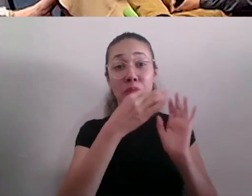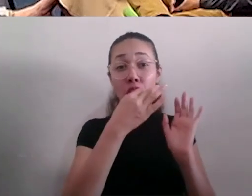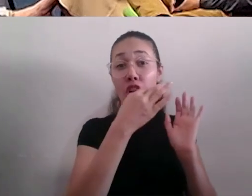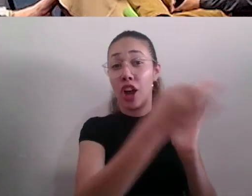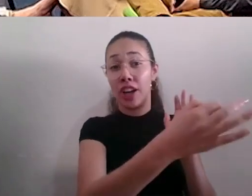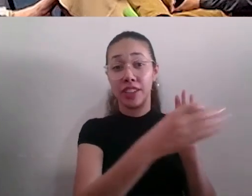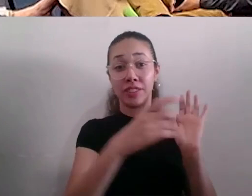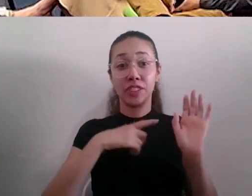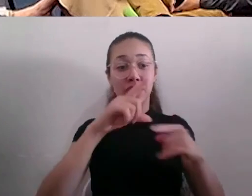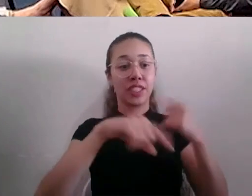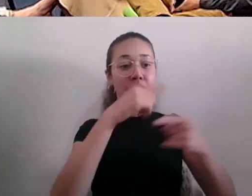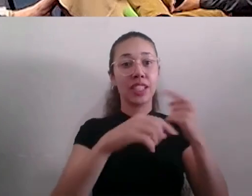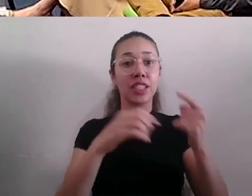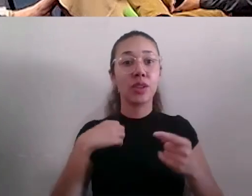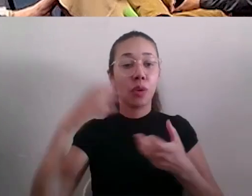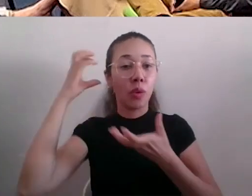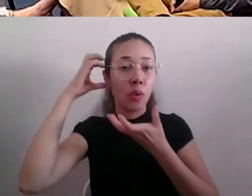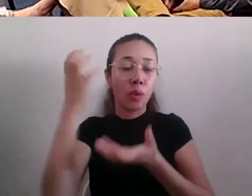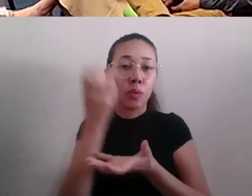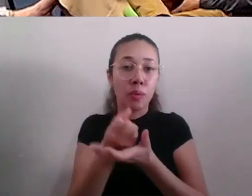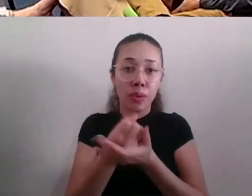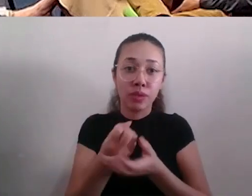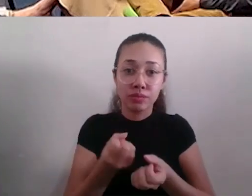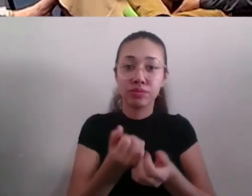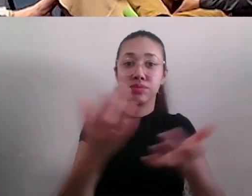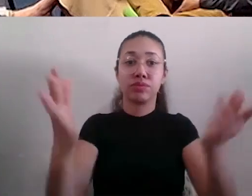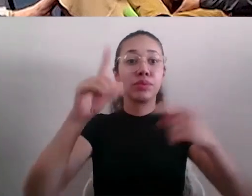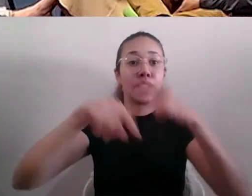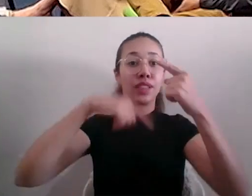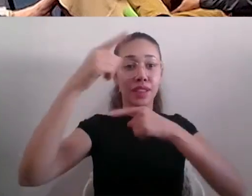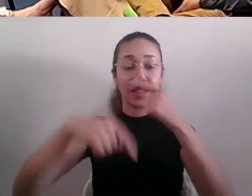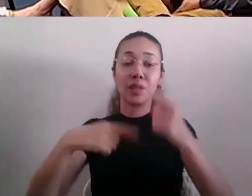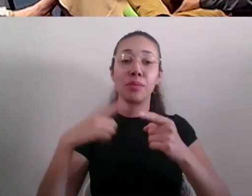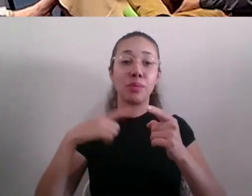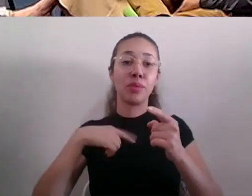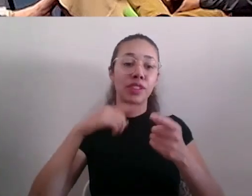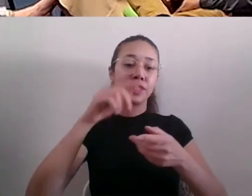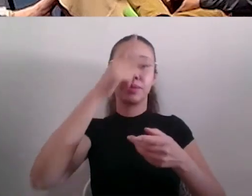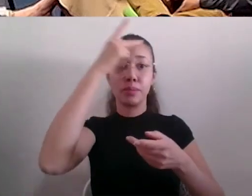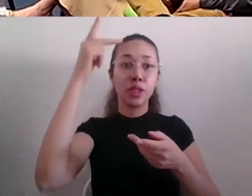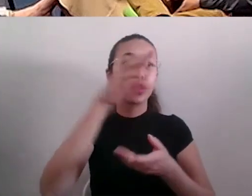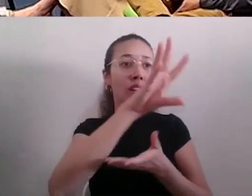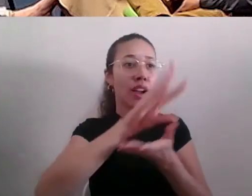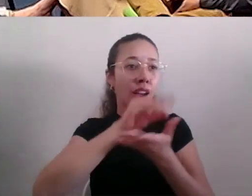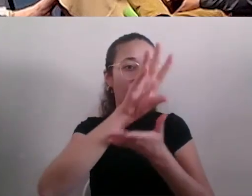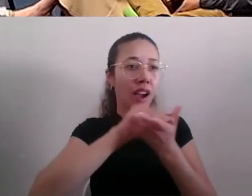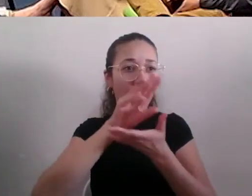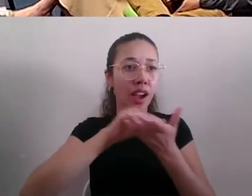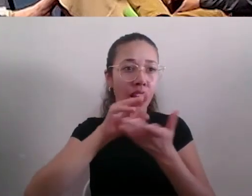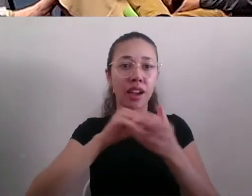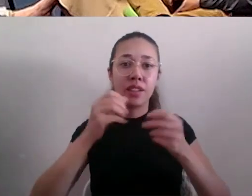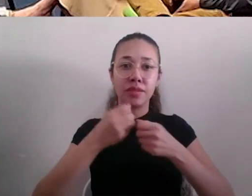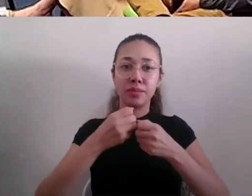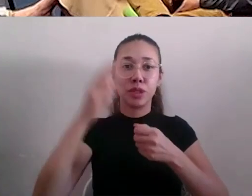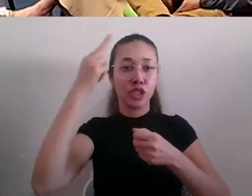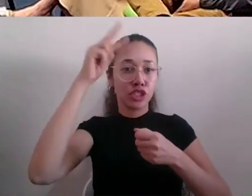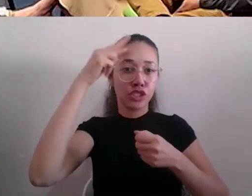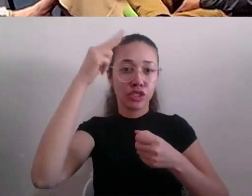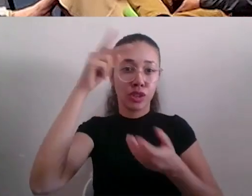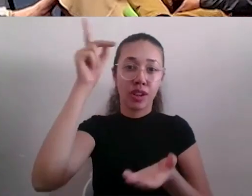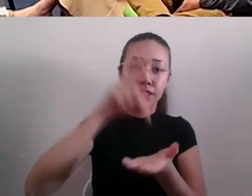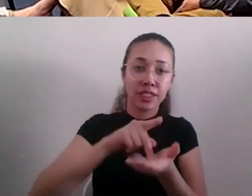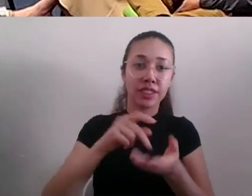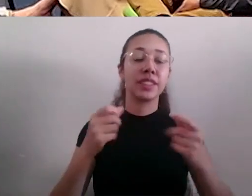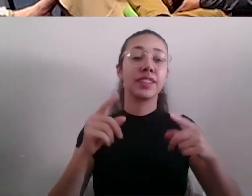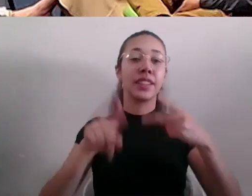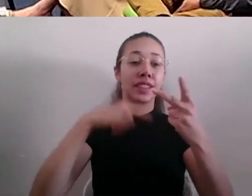vira um documentário, aí vira uma série de ficção, aí vira um filme que vai para o cinema, então tem uma exploração assim ad eternum daquela tragédia, que é